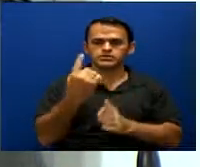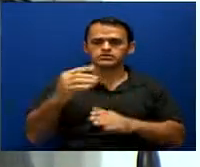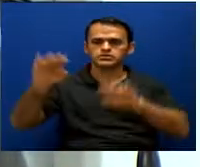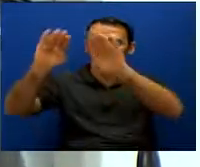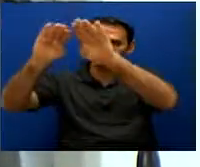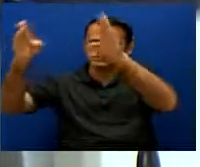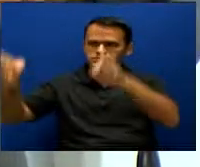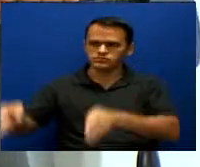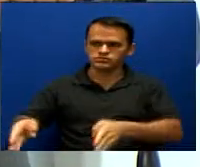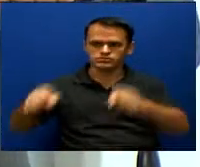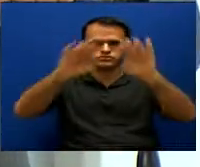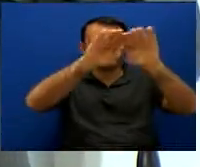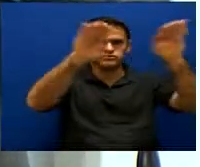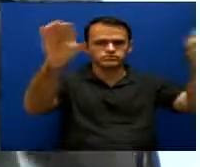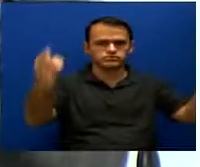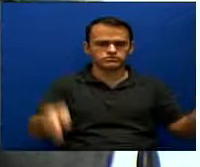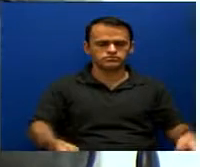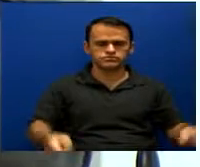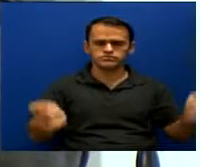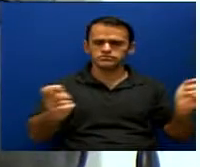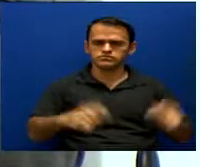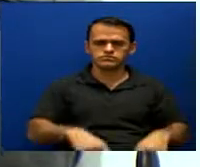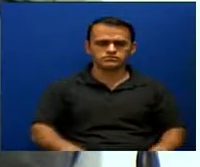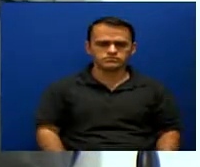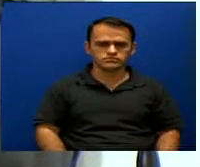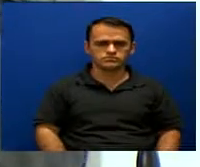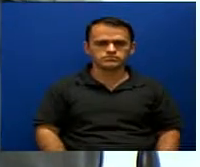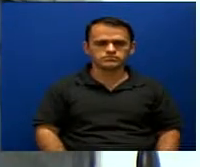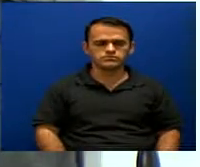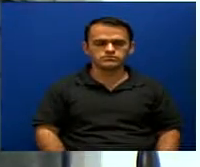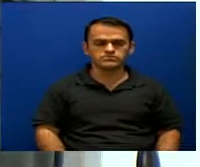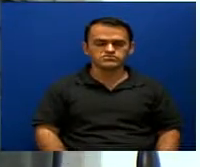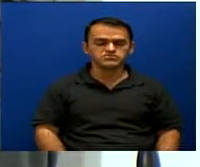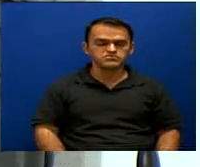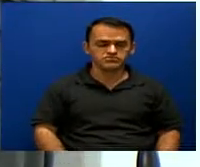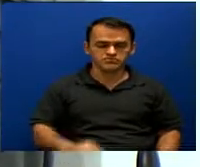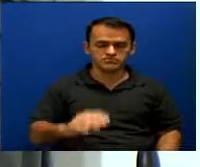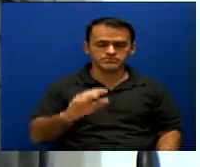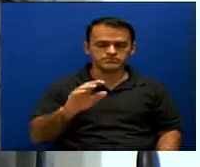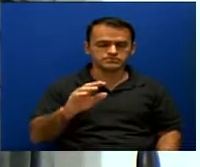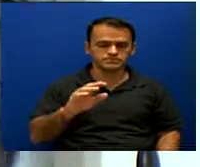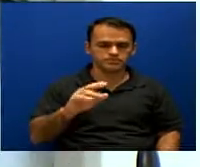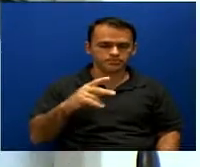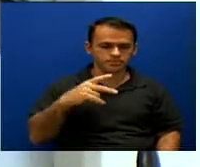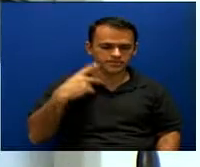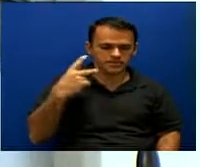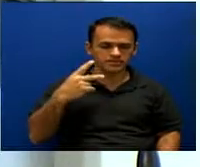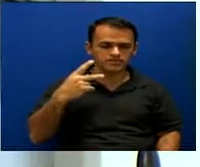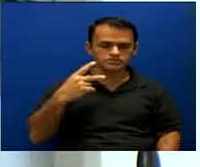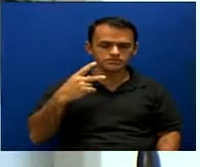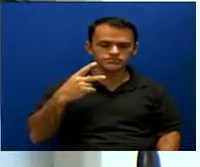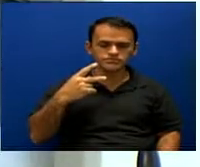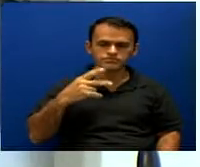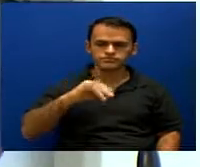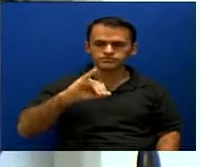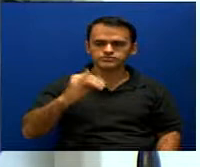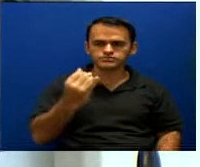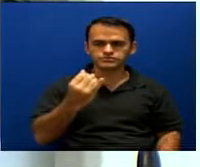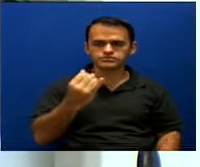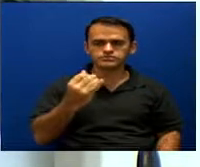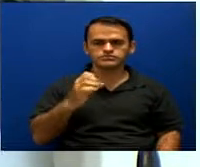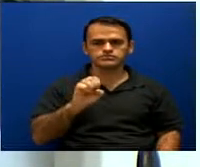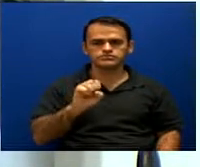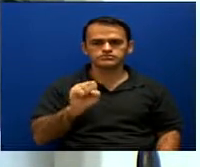mais um módulo. Resultado. O vereador, o Gessé do seu